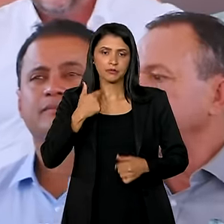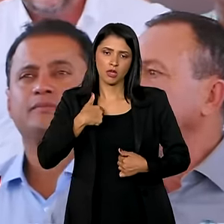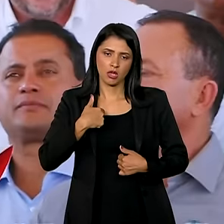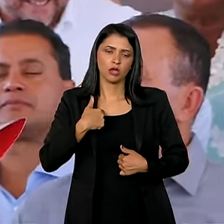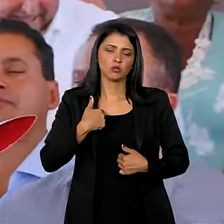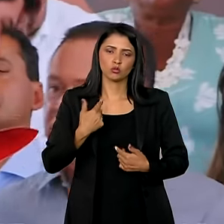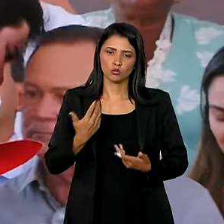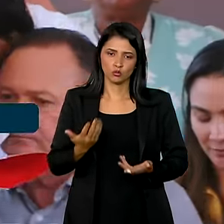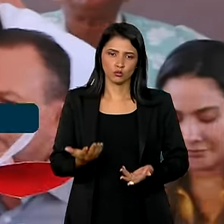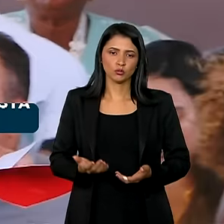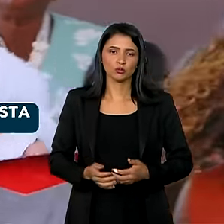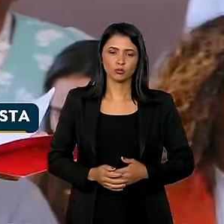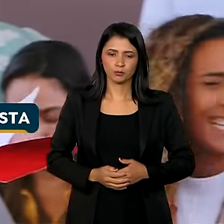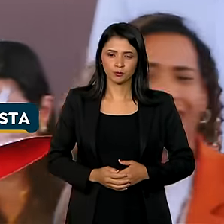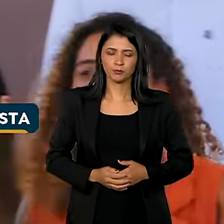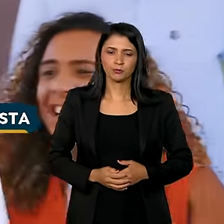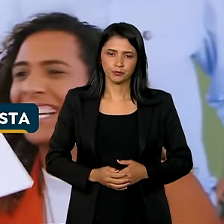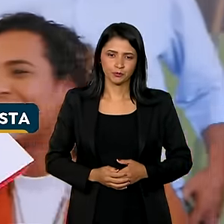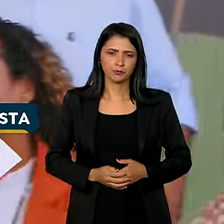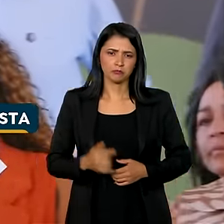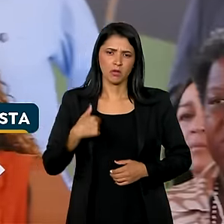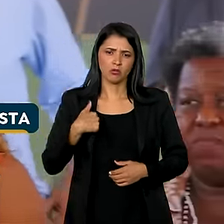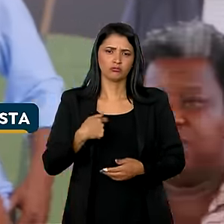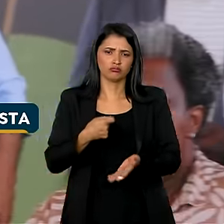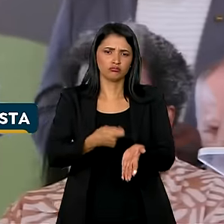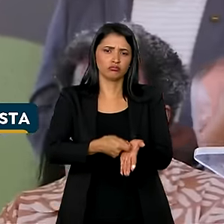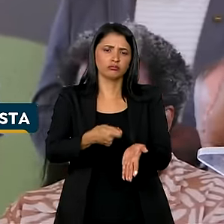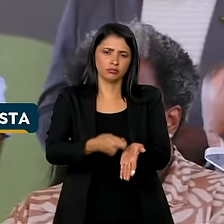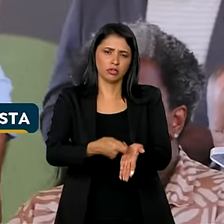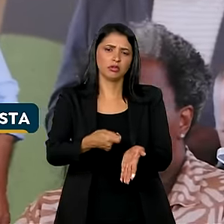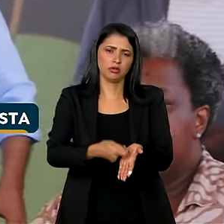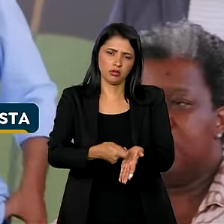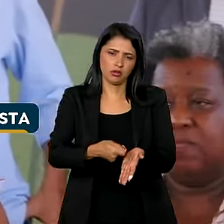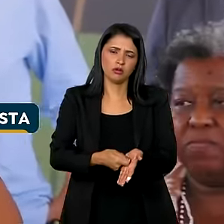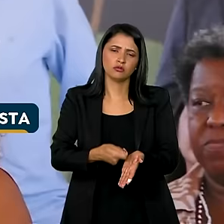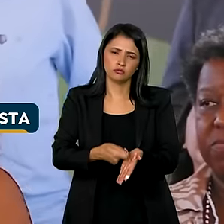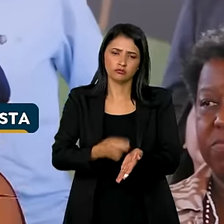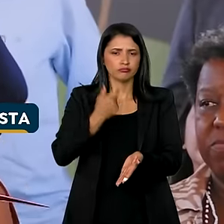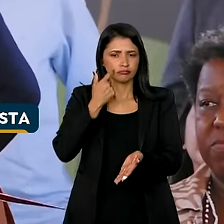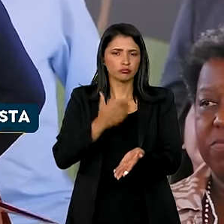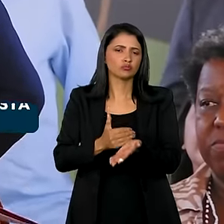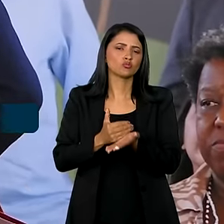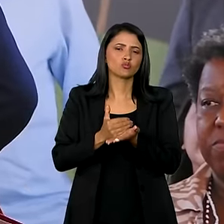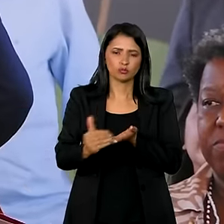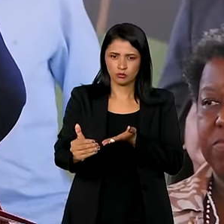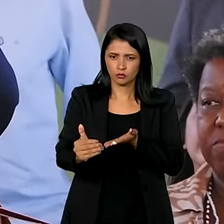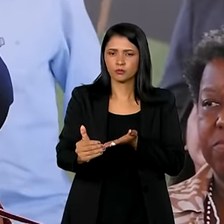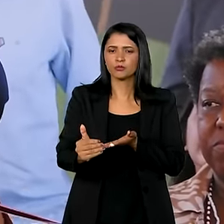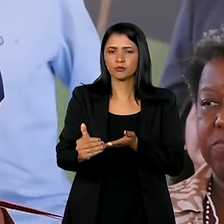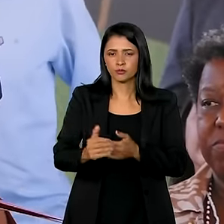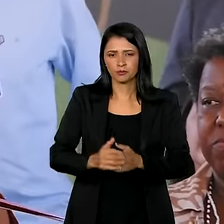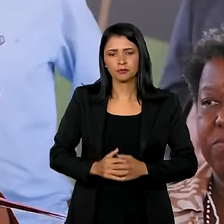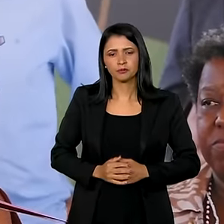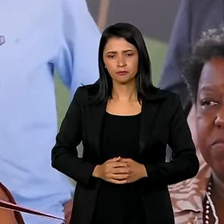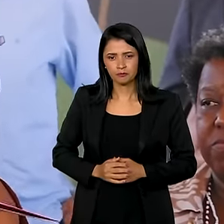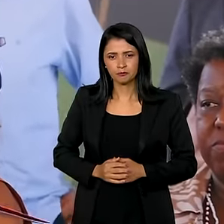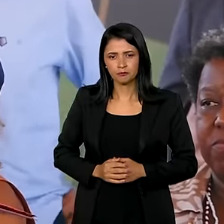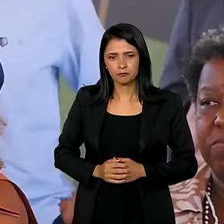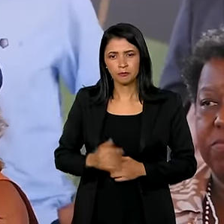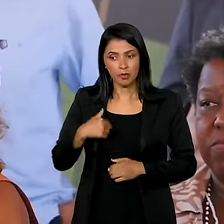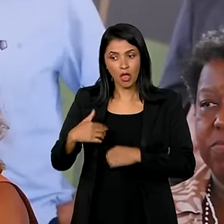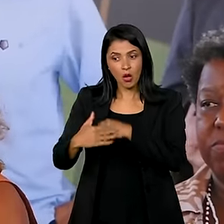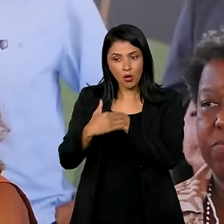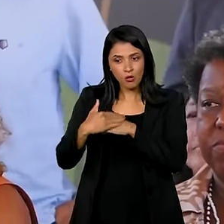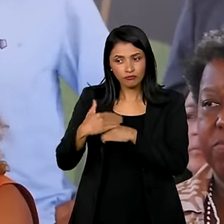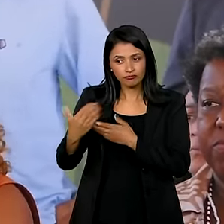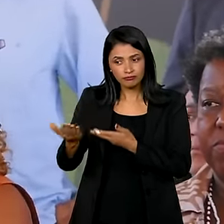eu sou obrigado a começar a minha conversa